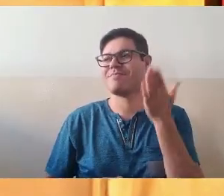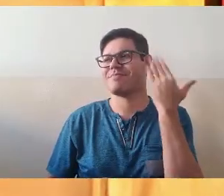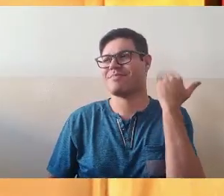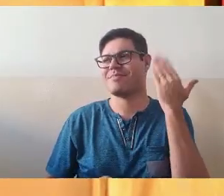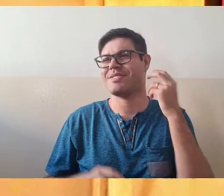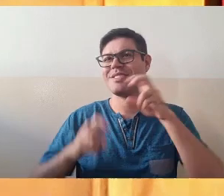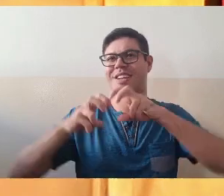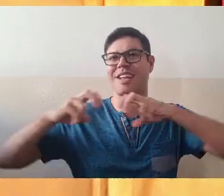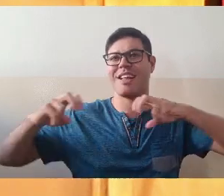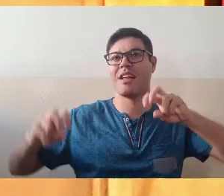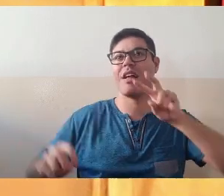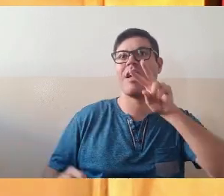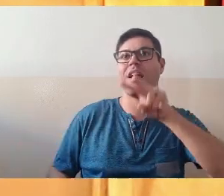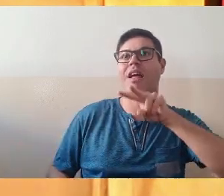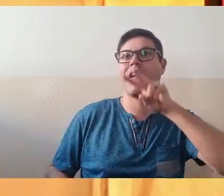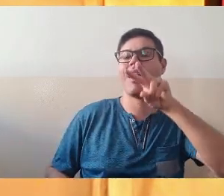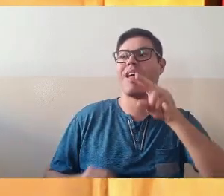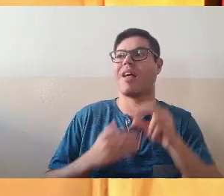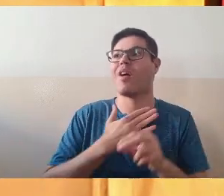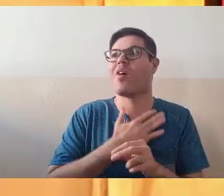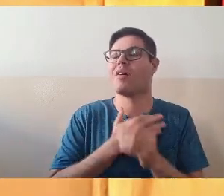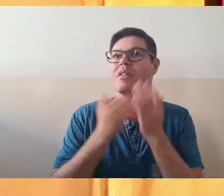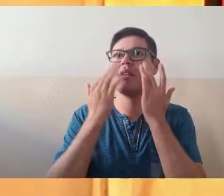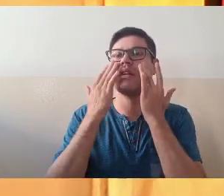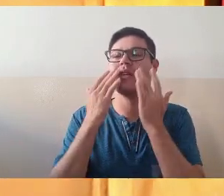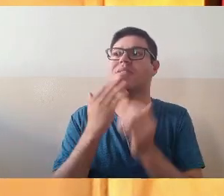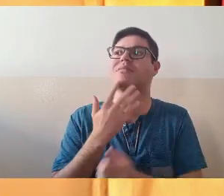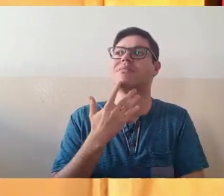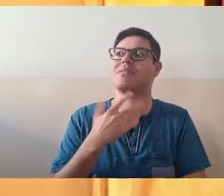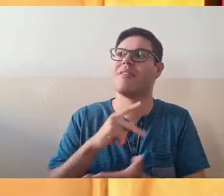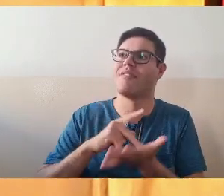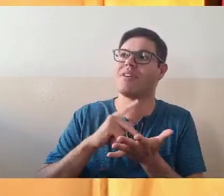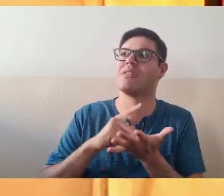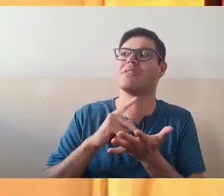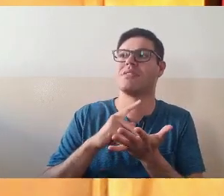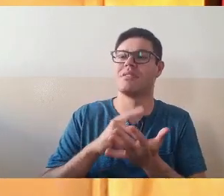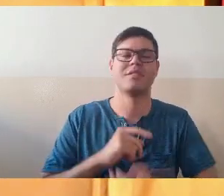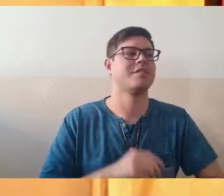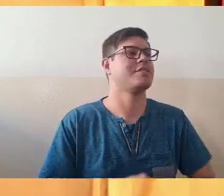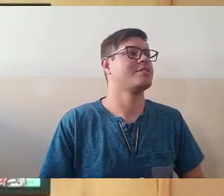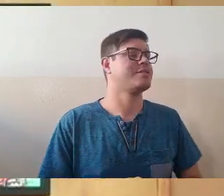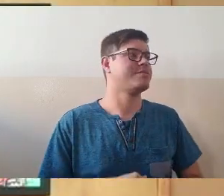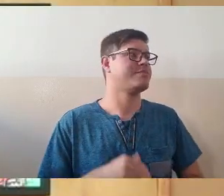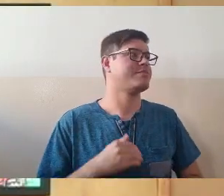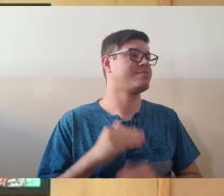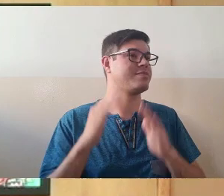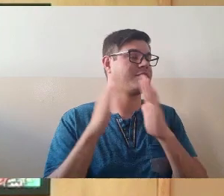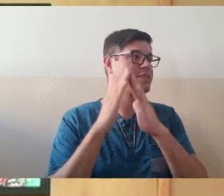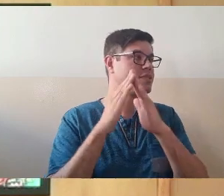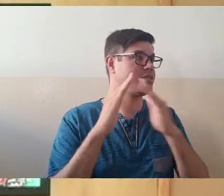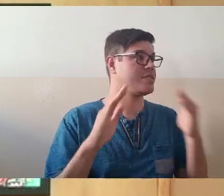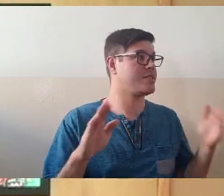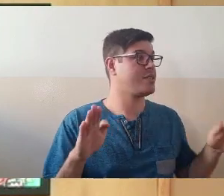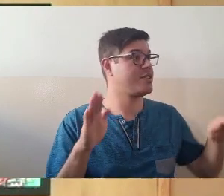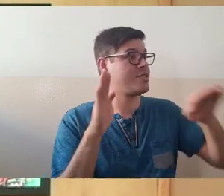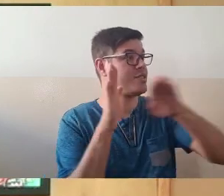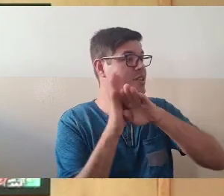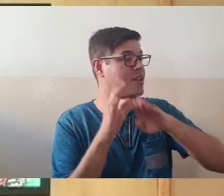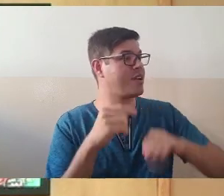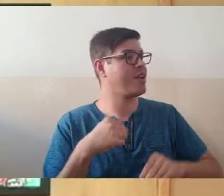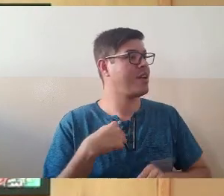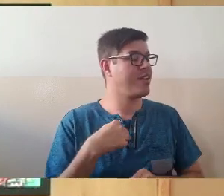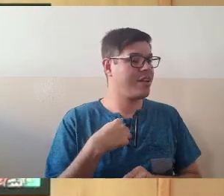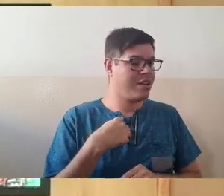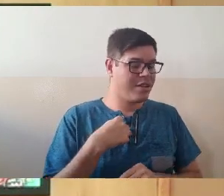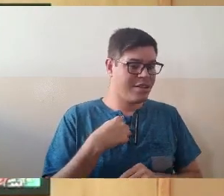banda. Cara, eu ouvia o Joaquinzão tocando prato, velho. E eu chegava em casa... Pegar 2 tampas de panela. Entrava embaixo